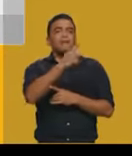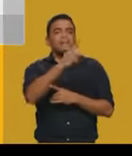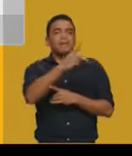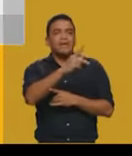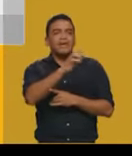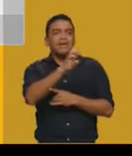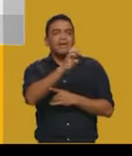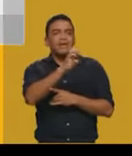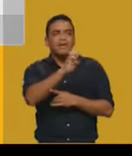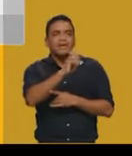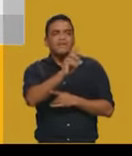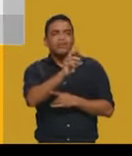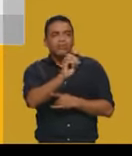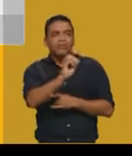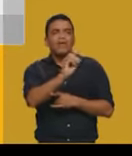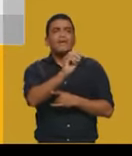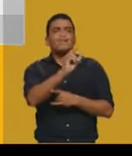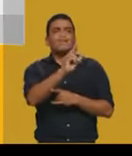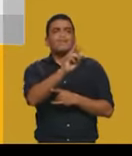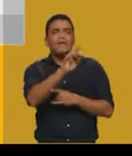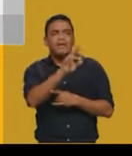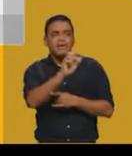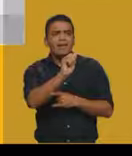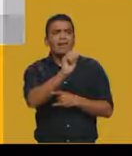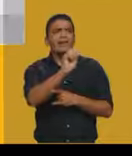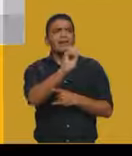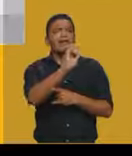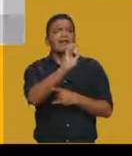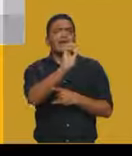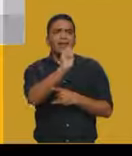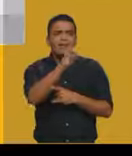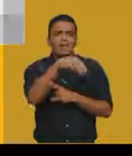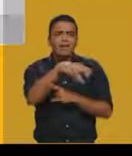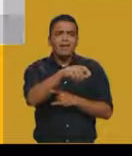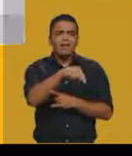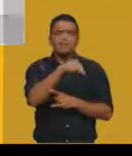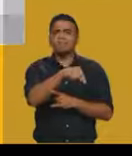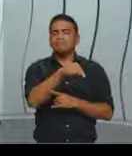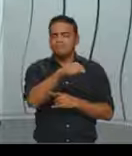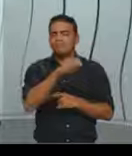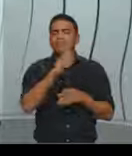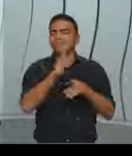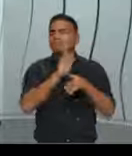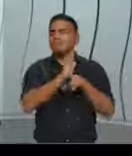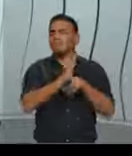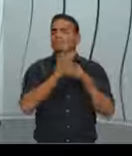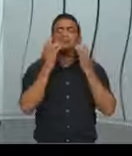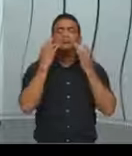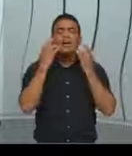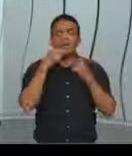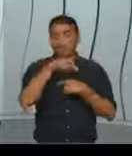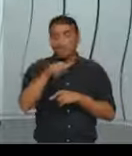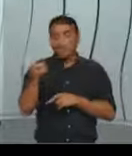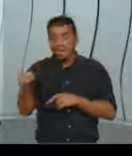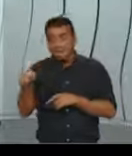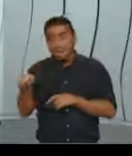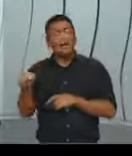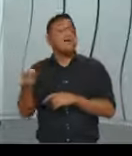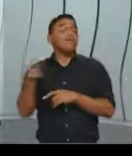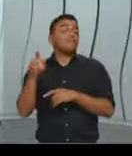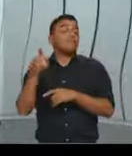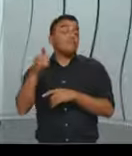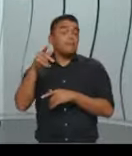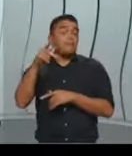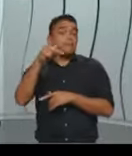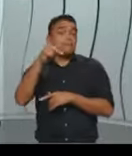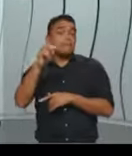nesses 4 que nós fizemos aqui, o Paulo, ele ganhou para o cinema. Ele não vai ganhar